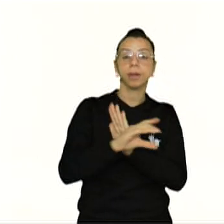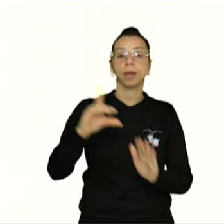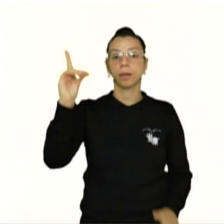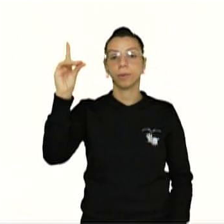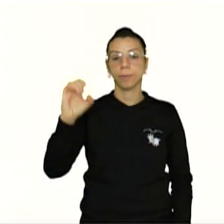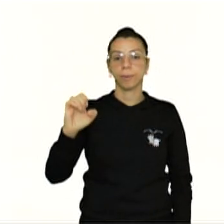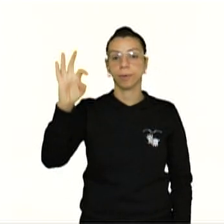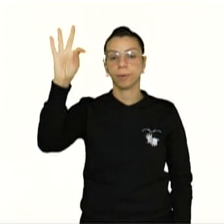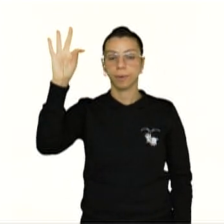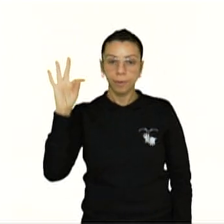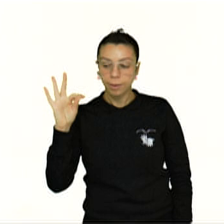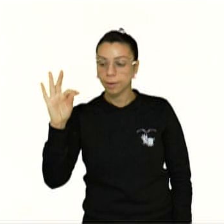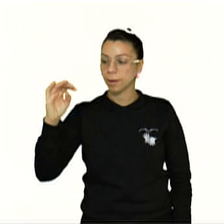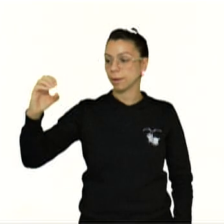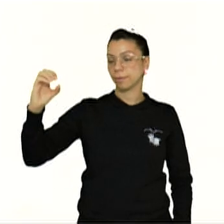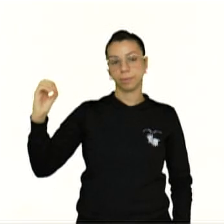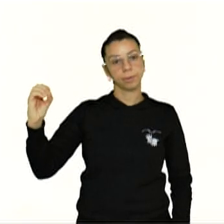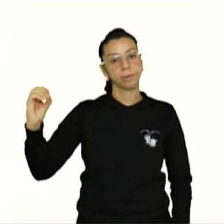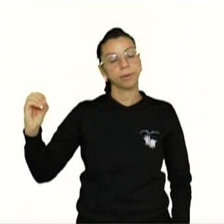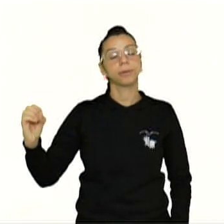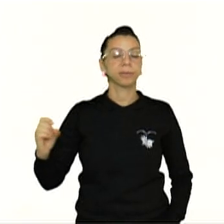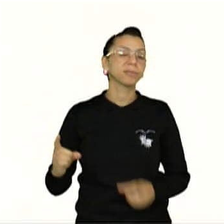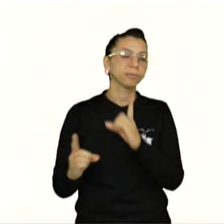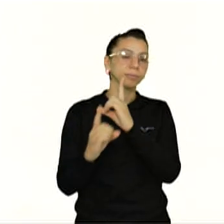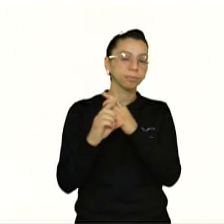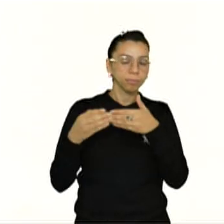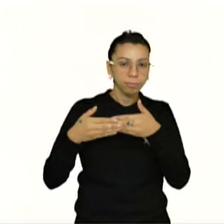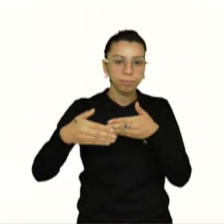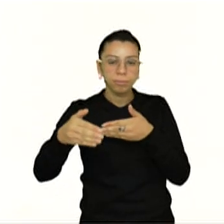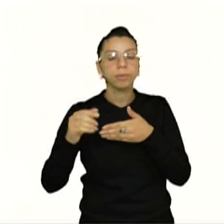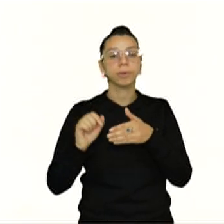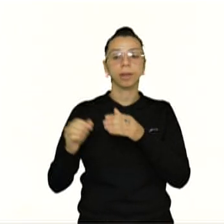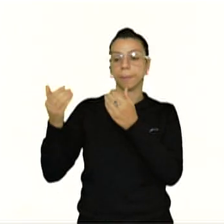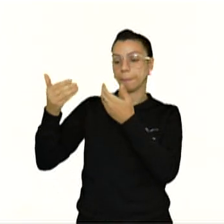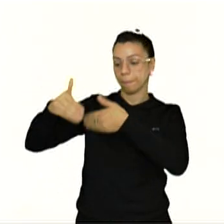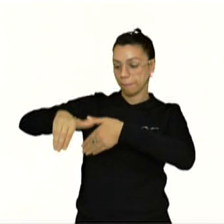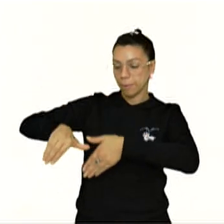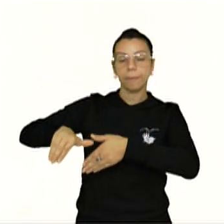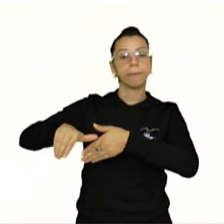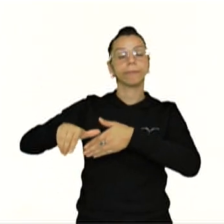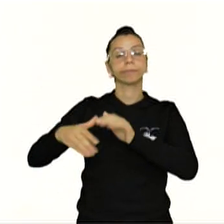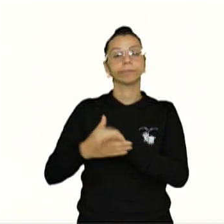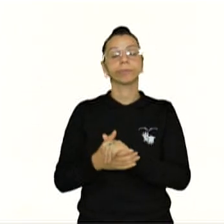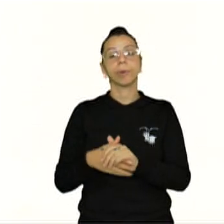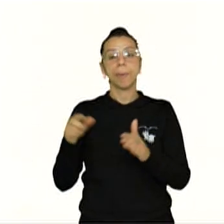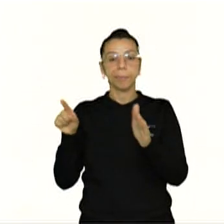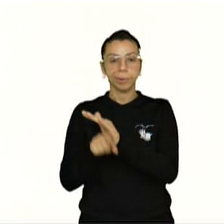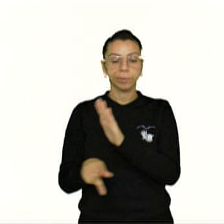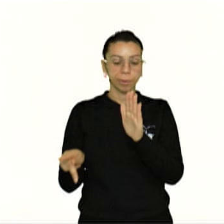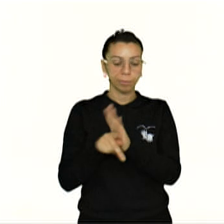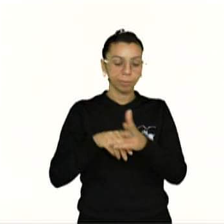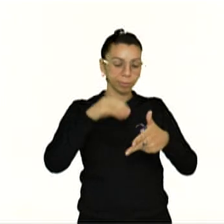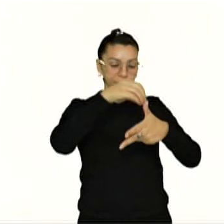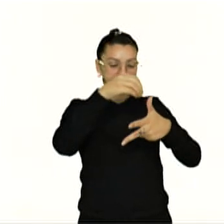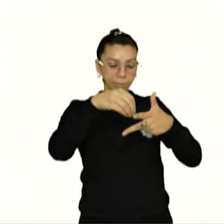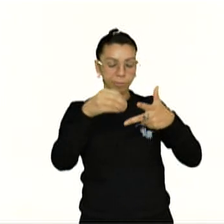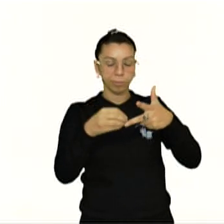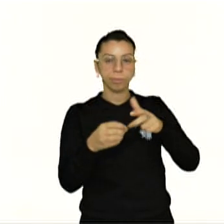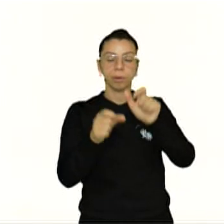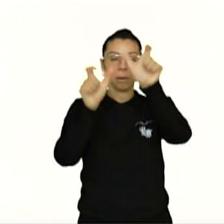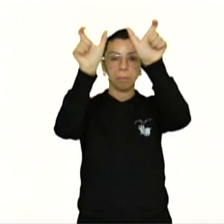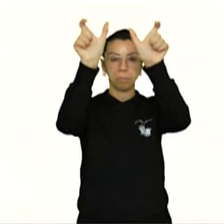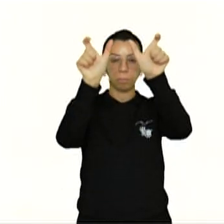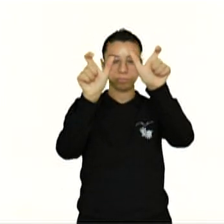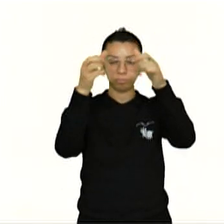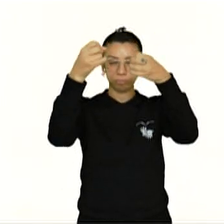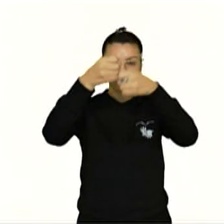dão iguais a 0, que a gente quer chegar lá numa prova, né? Numa questão do Enem e ter uma matriz enorme com uma linha inteira